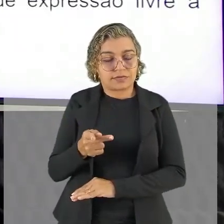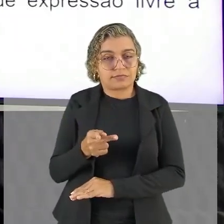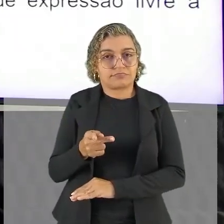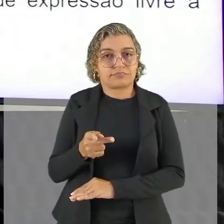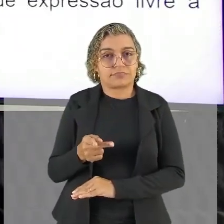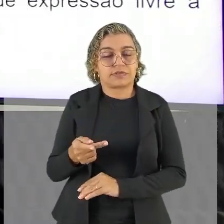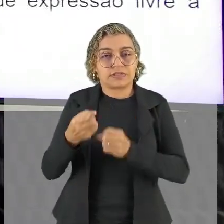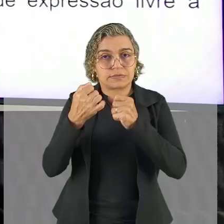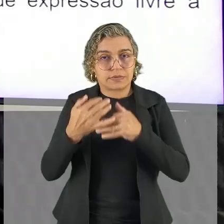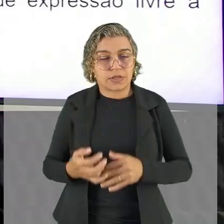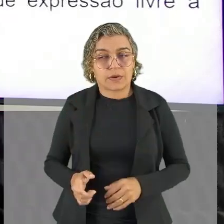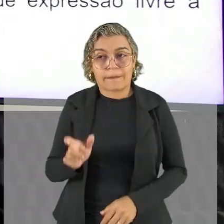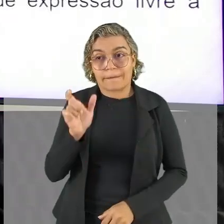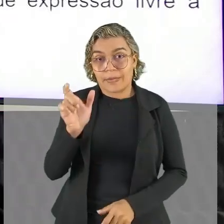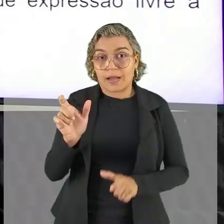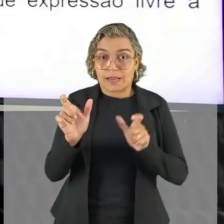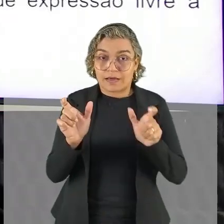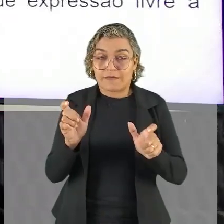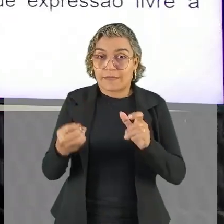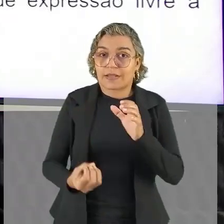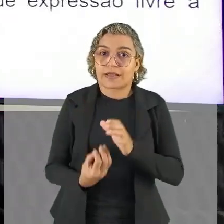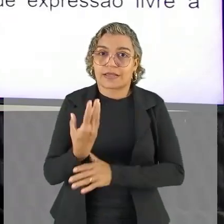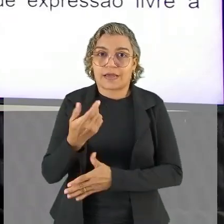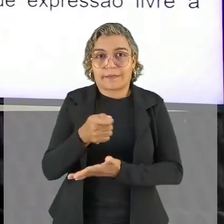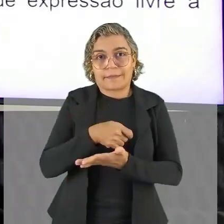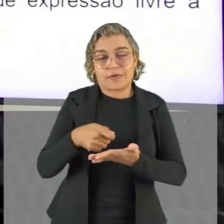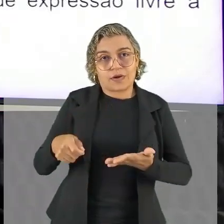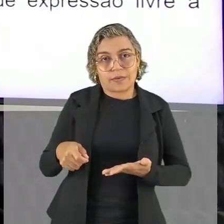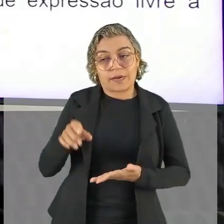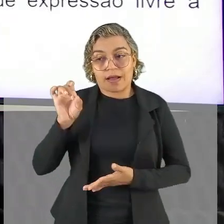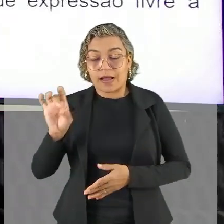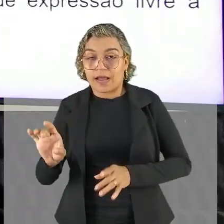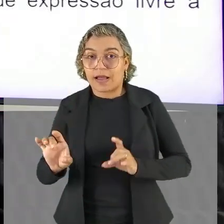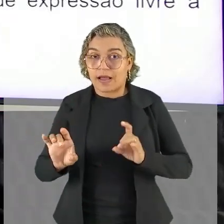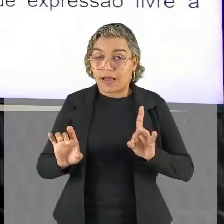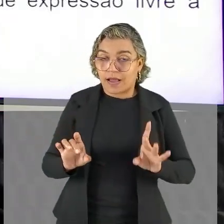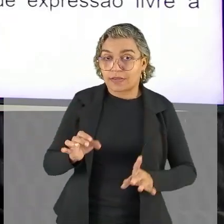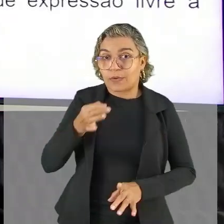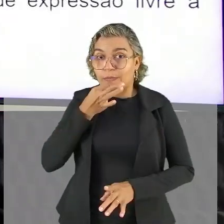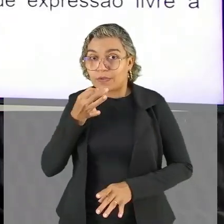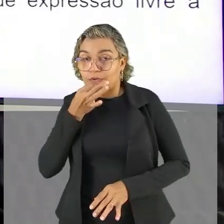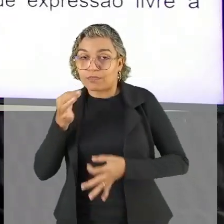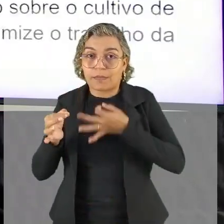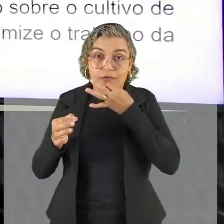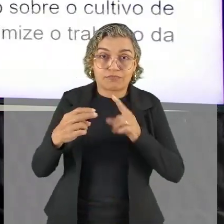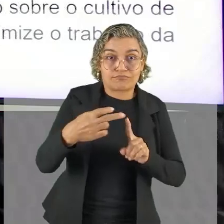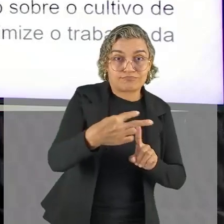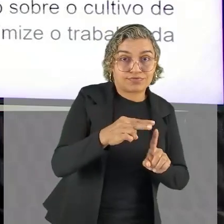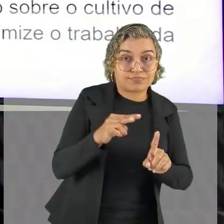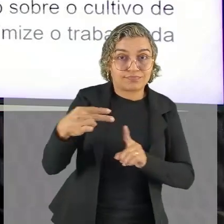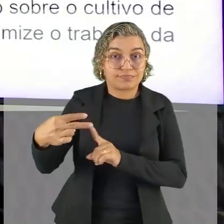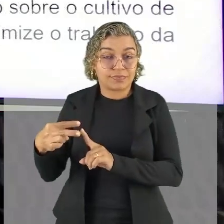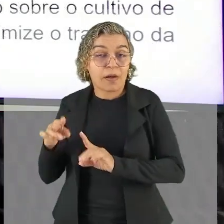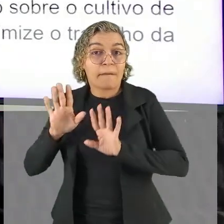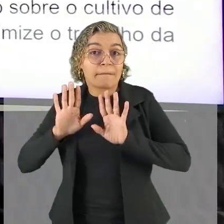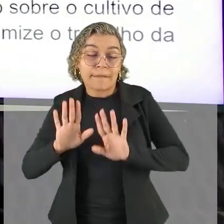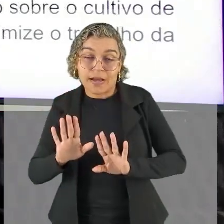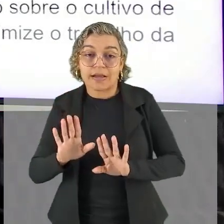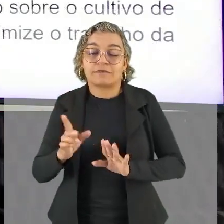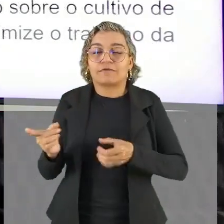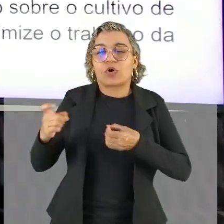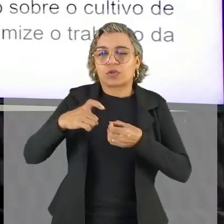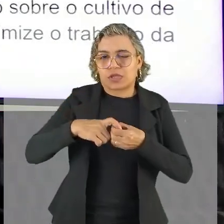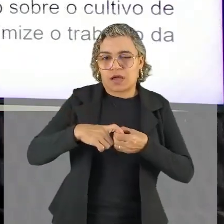criar poemas. Cada um com o seu olhar, mas nós temos temáticas, eu vou voltar aqui só para o comando da